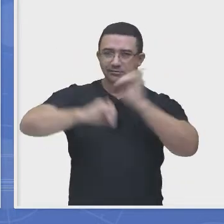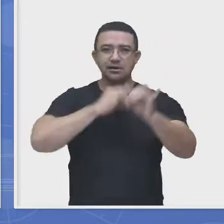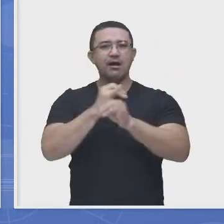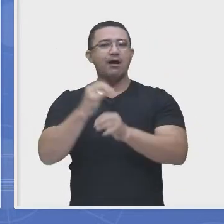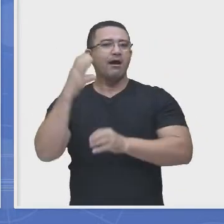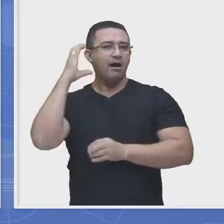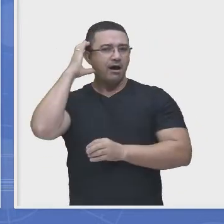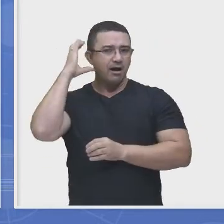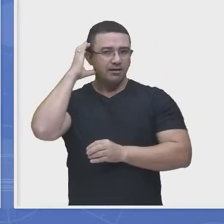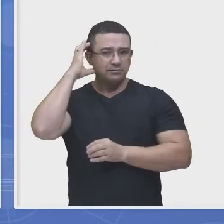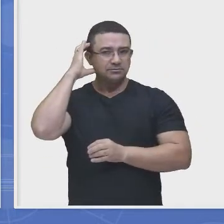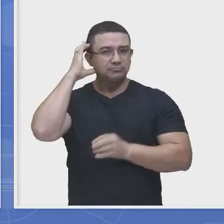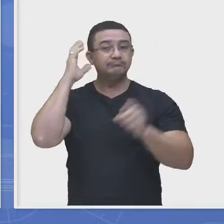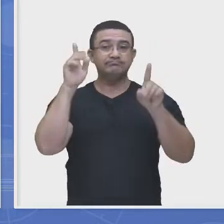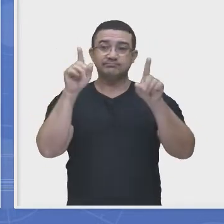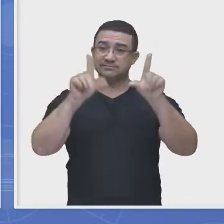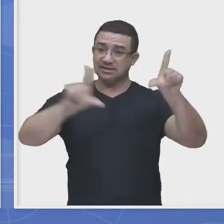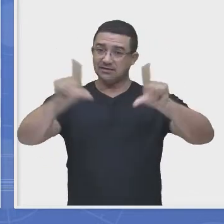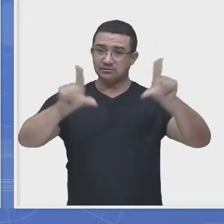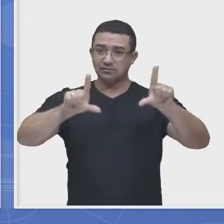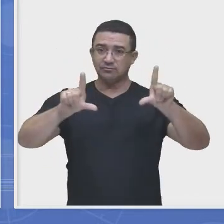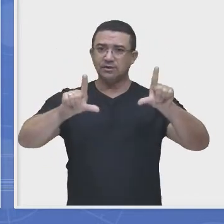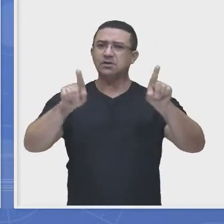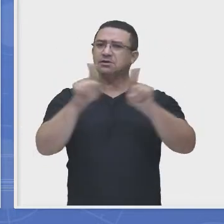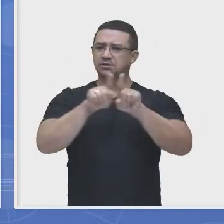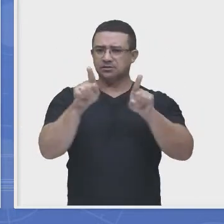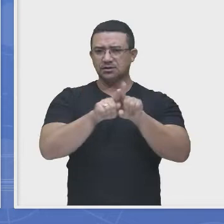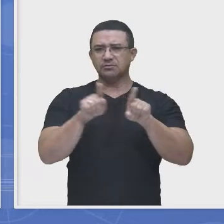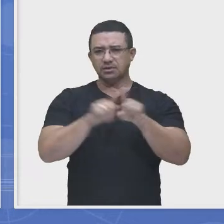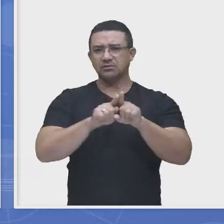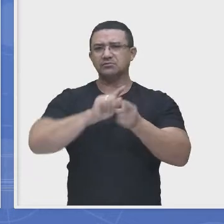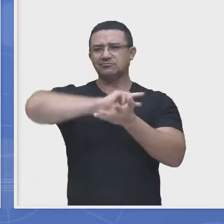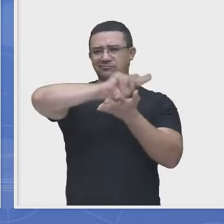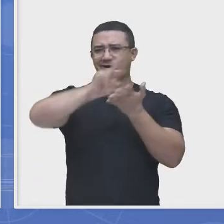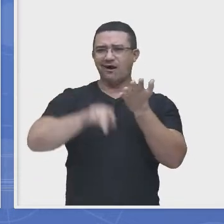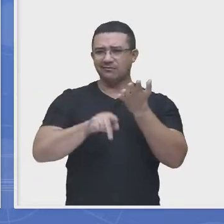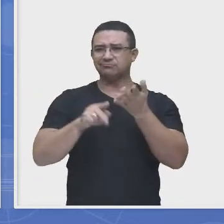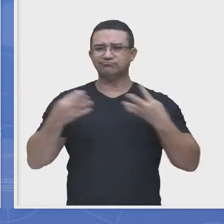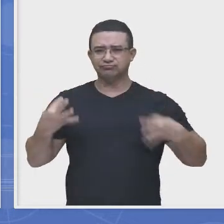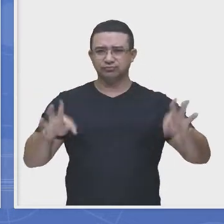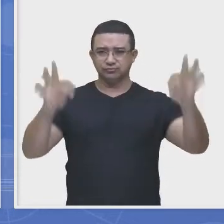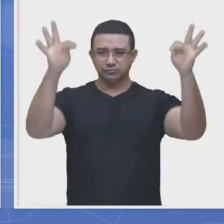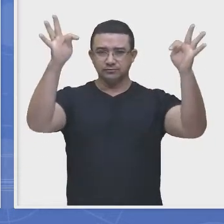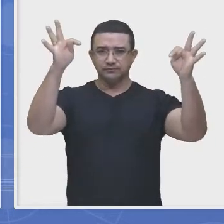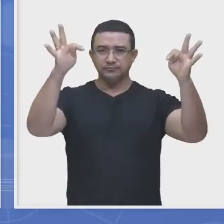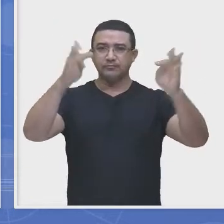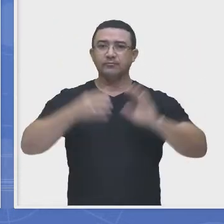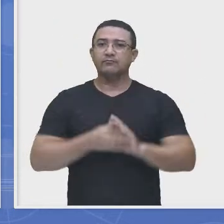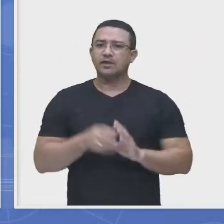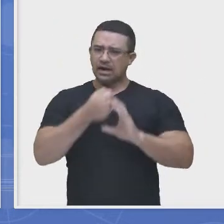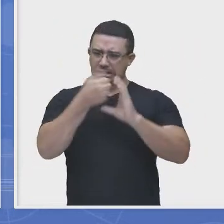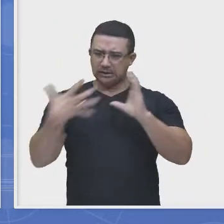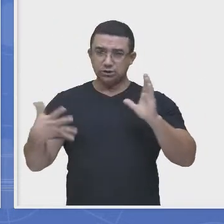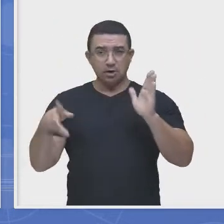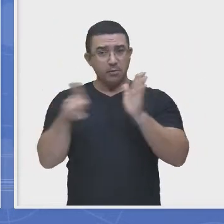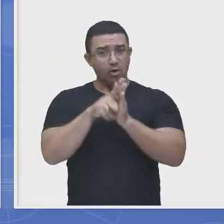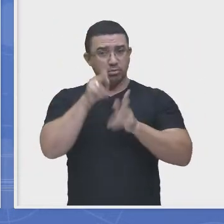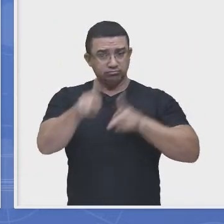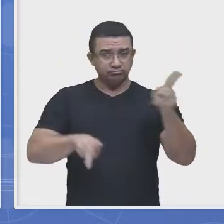televisão e, posteriormente, os serviços de streaming. De características nitidamente urbanas,